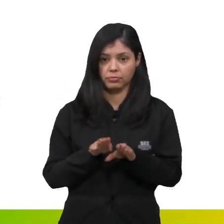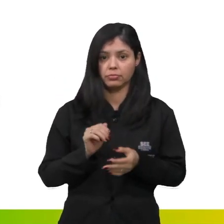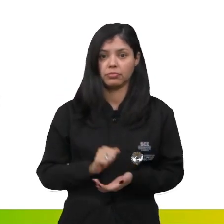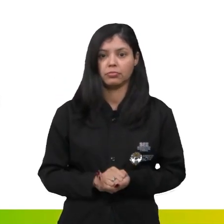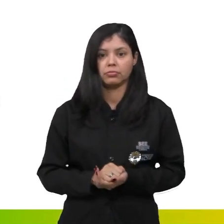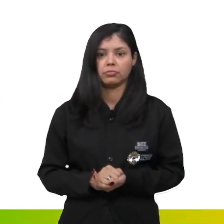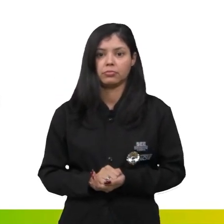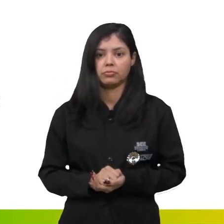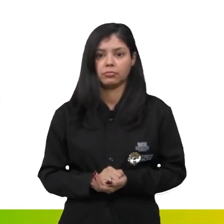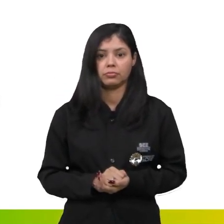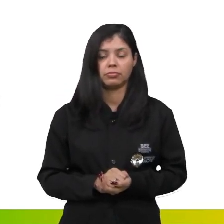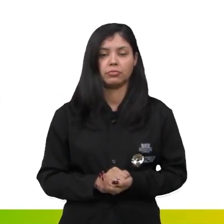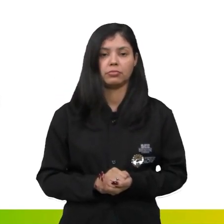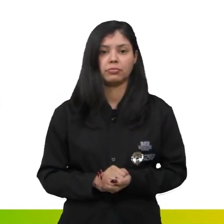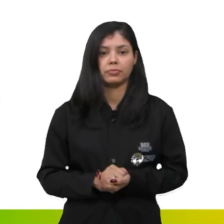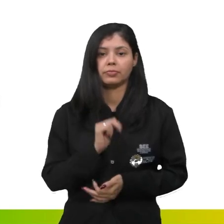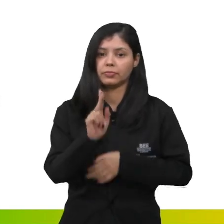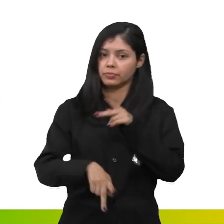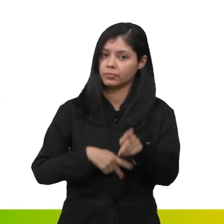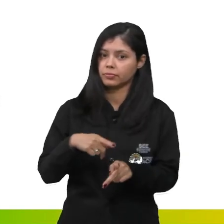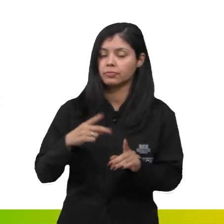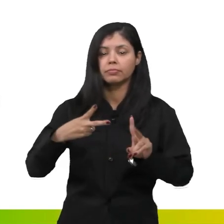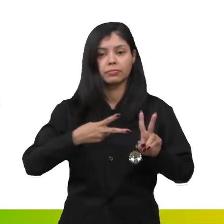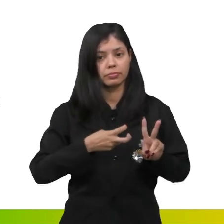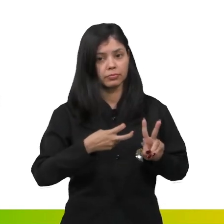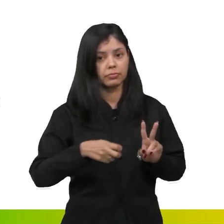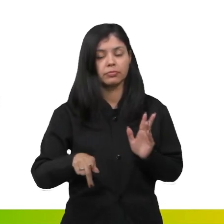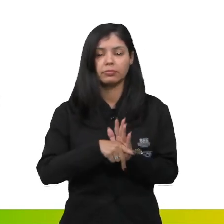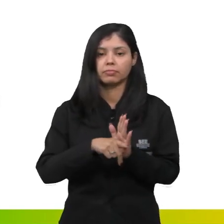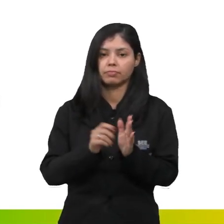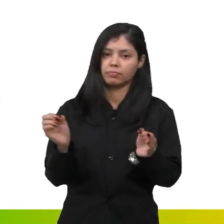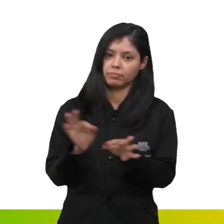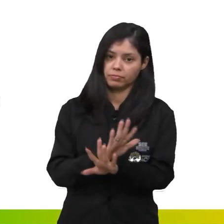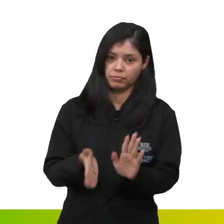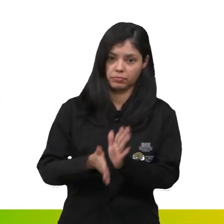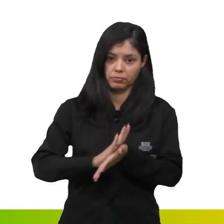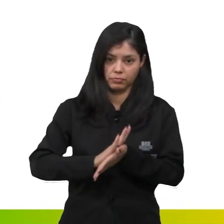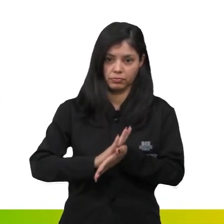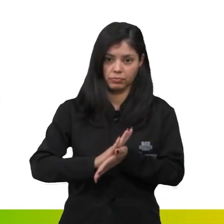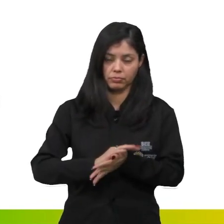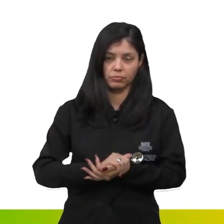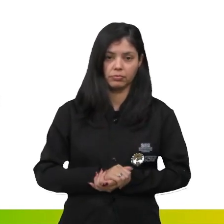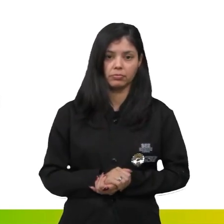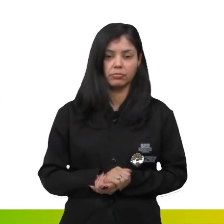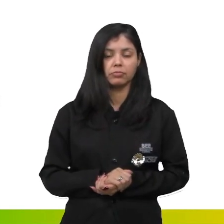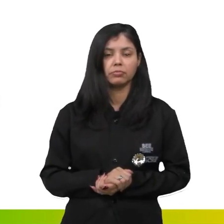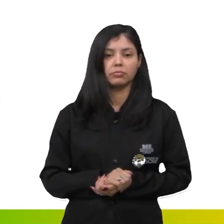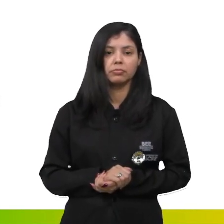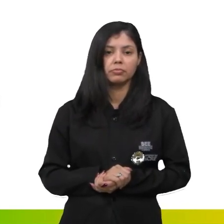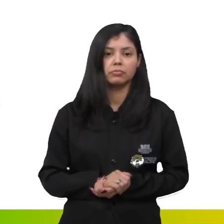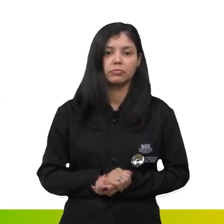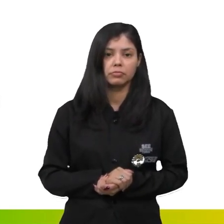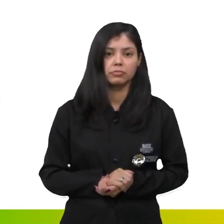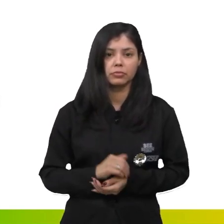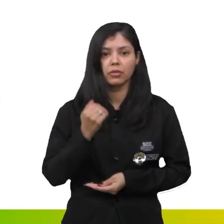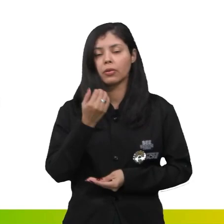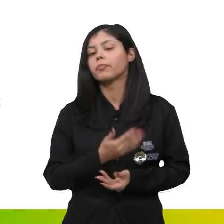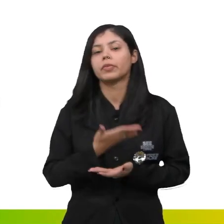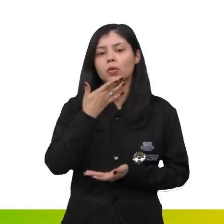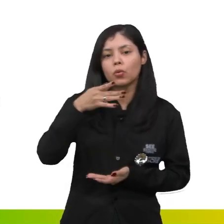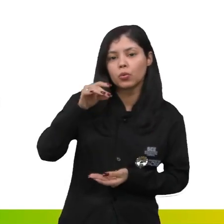e vários povos indígenas acabaram sendo dizimados nesse processo. O